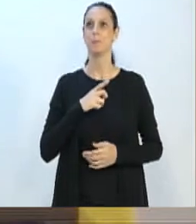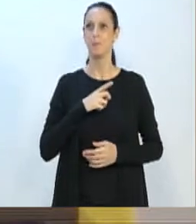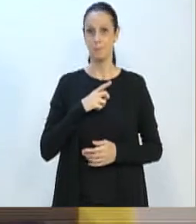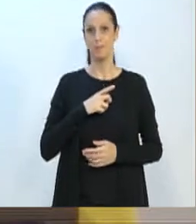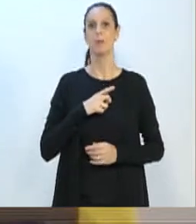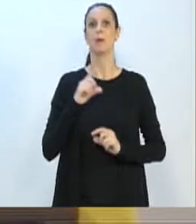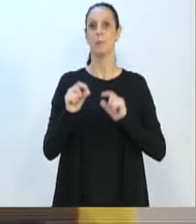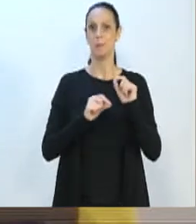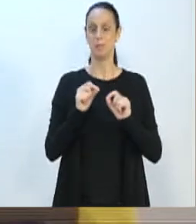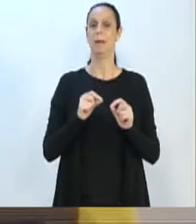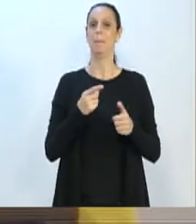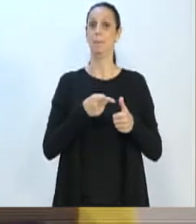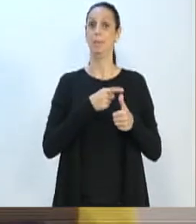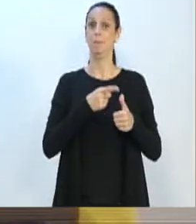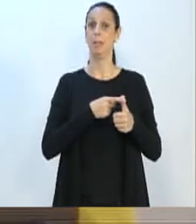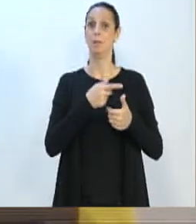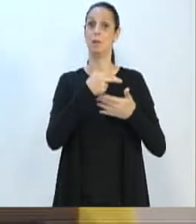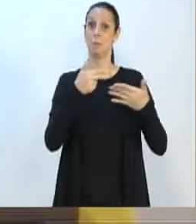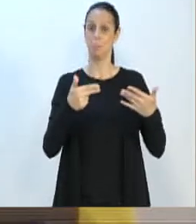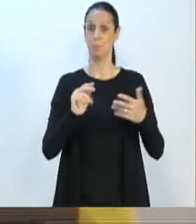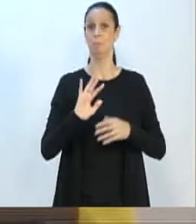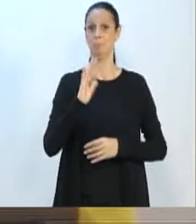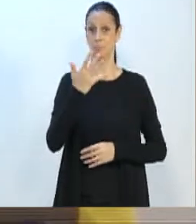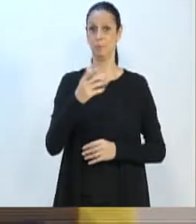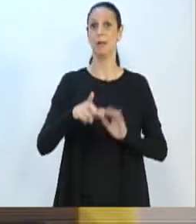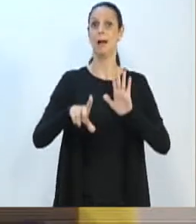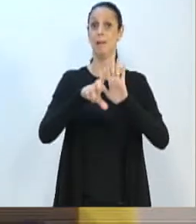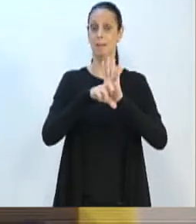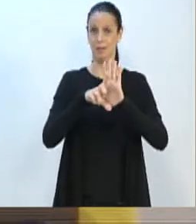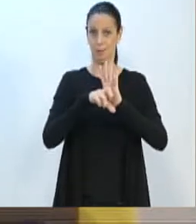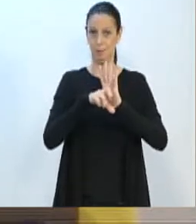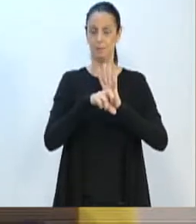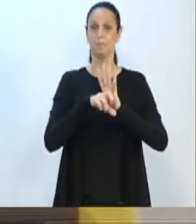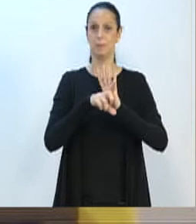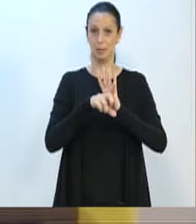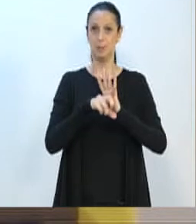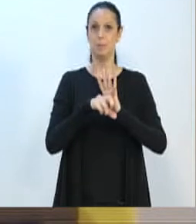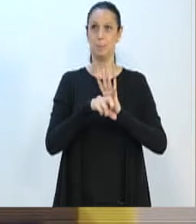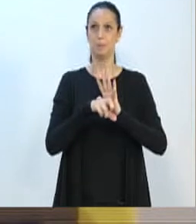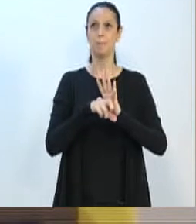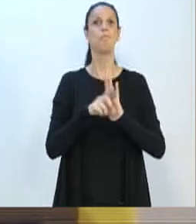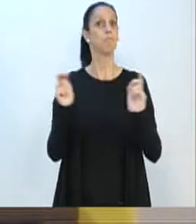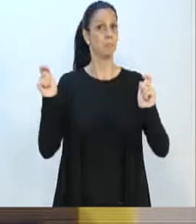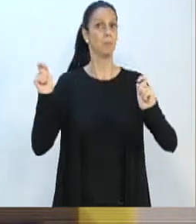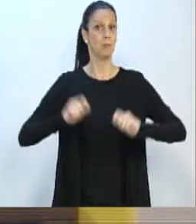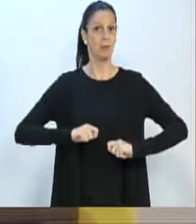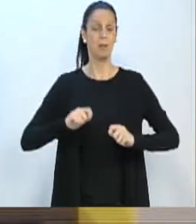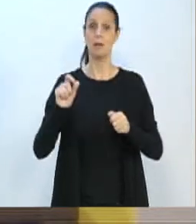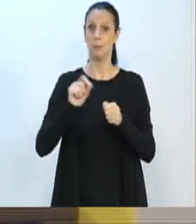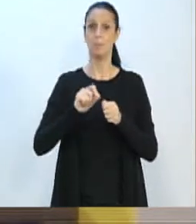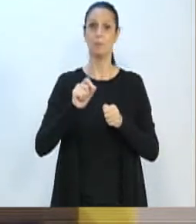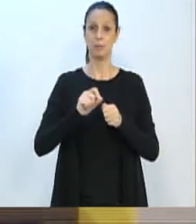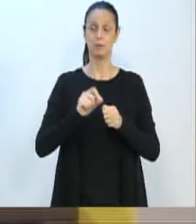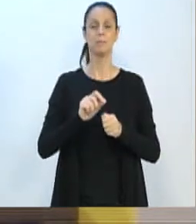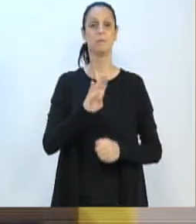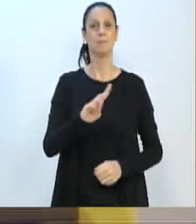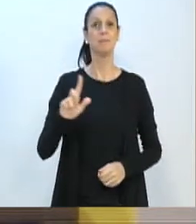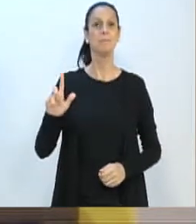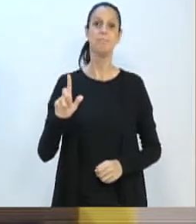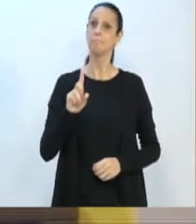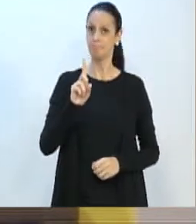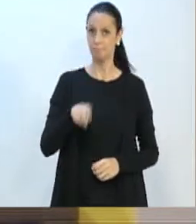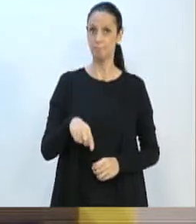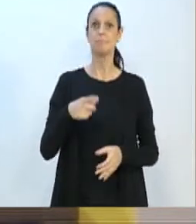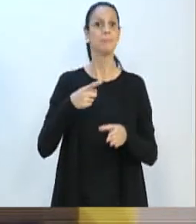causas, que é a questão da legislação. Isso é possível, ou seja, Blumenau pode se considerar uma